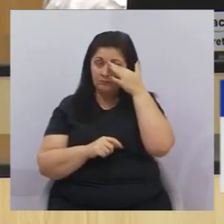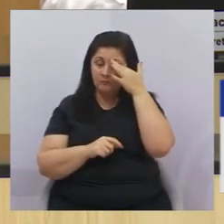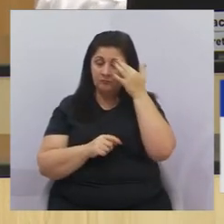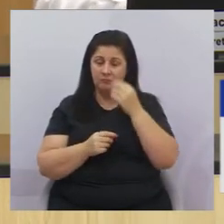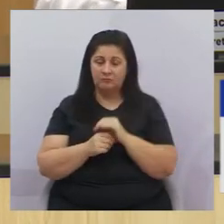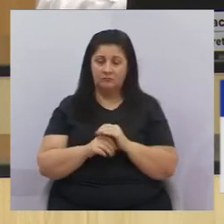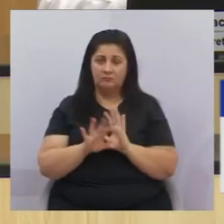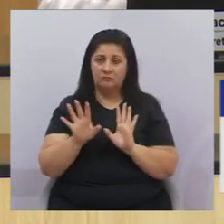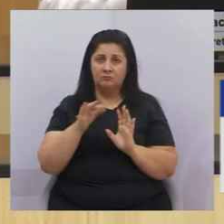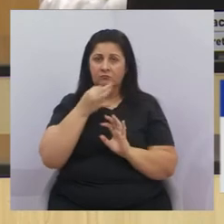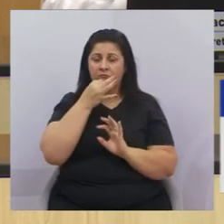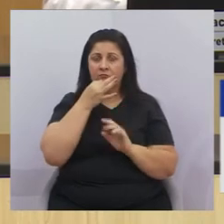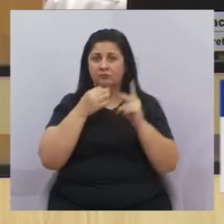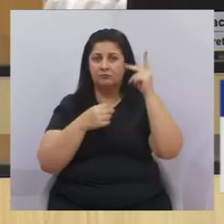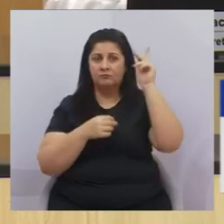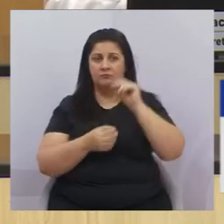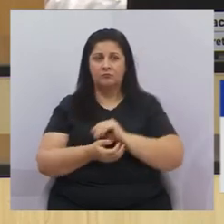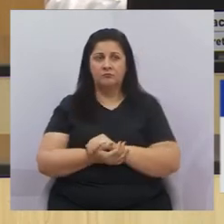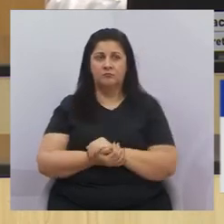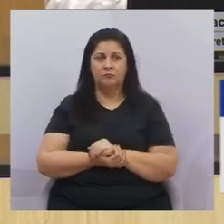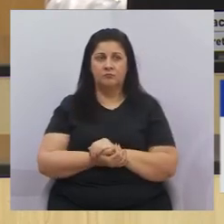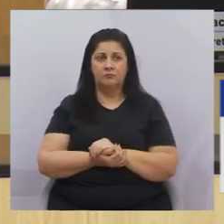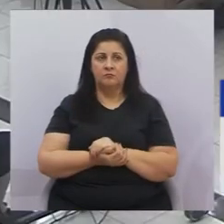a minha fala. Pois não, vereador?